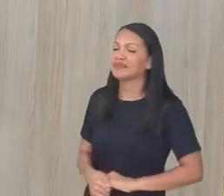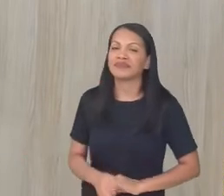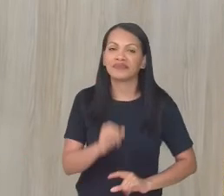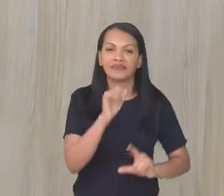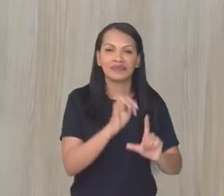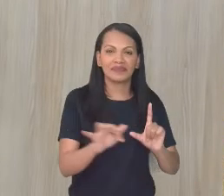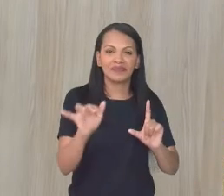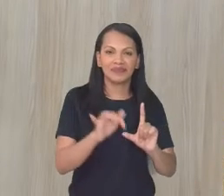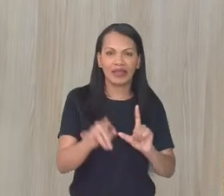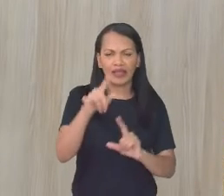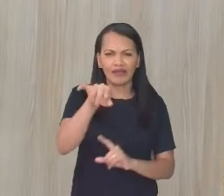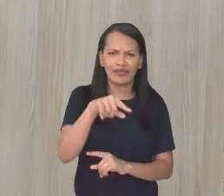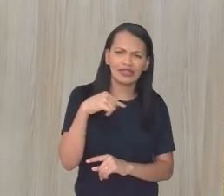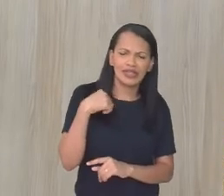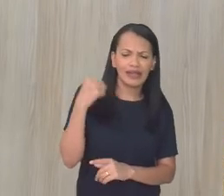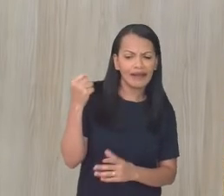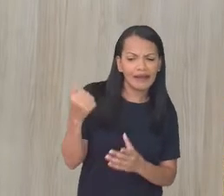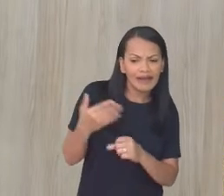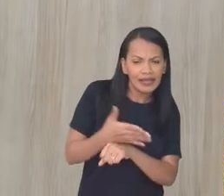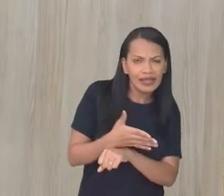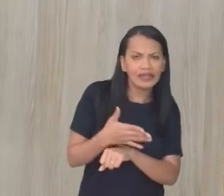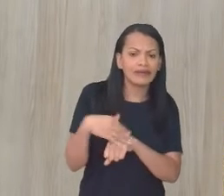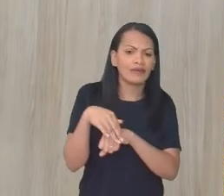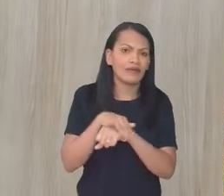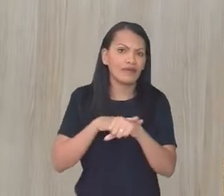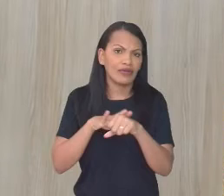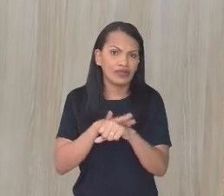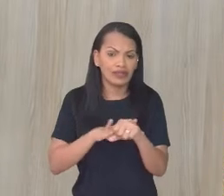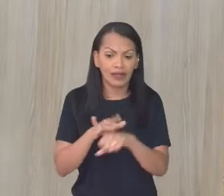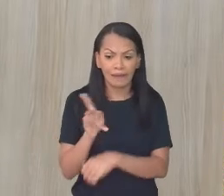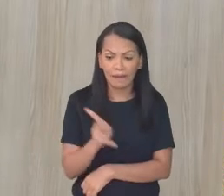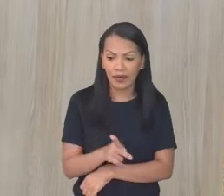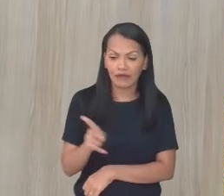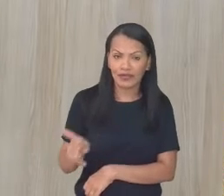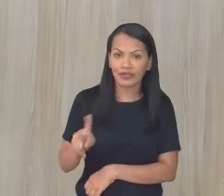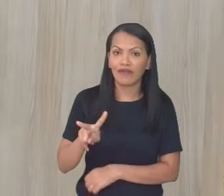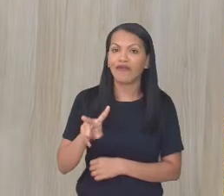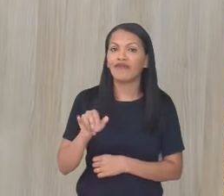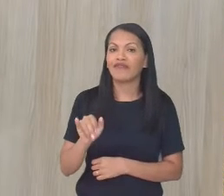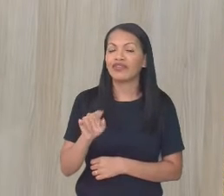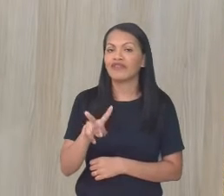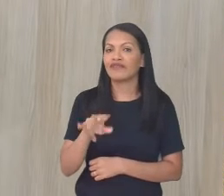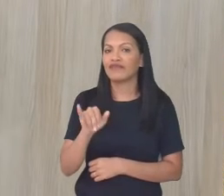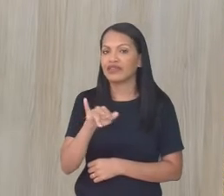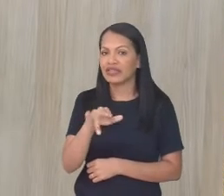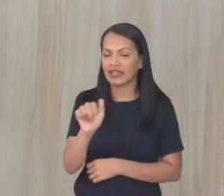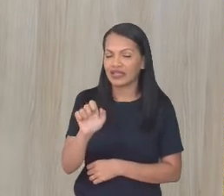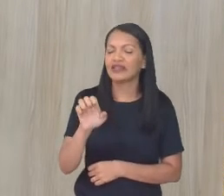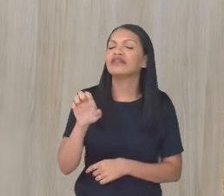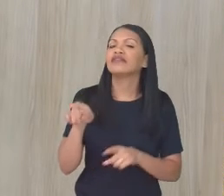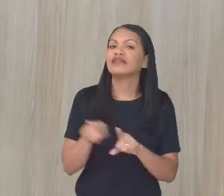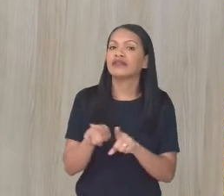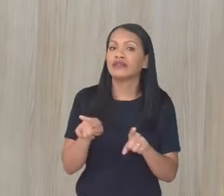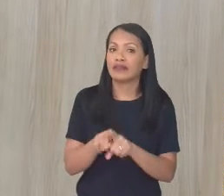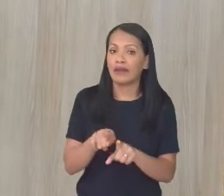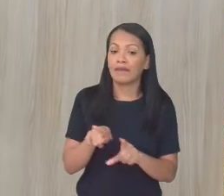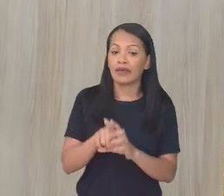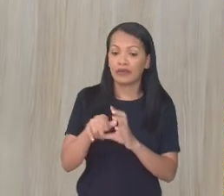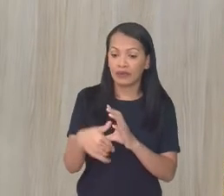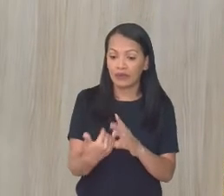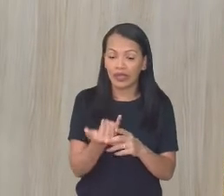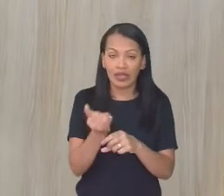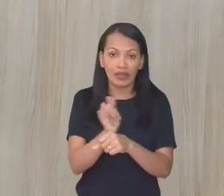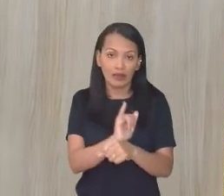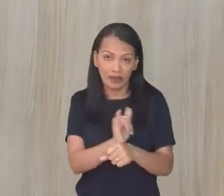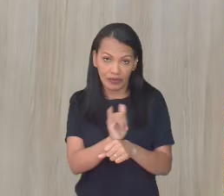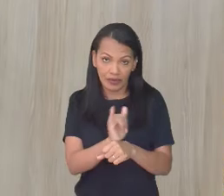e aí você se conecta para conversar com a professora Viviane, e também pelo canal de YouTube, não é? Você